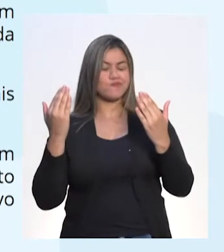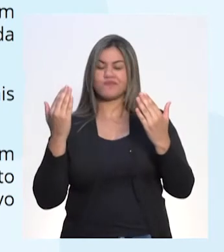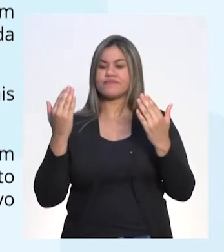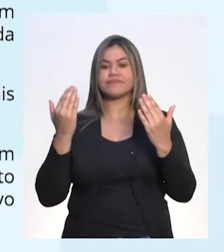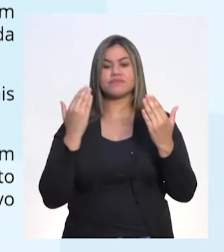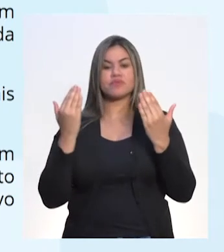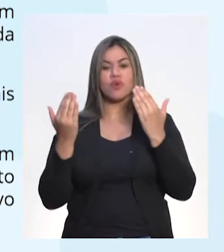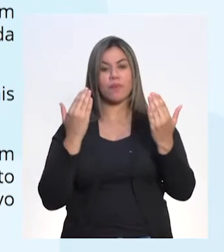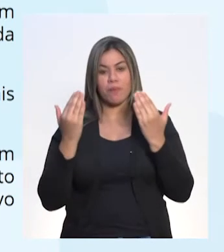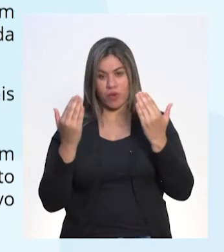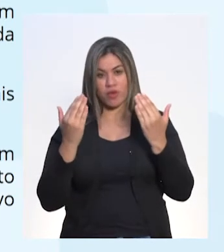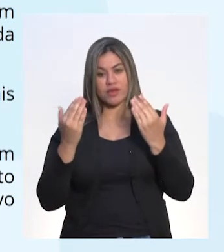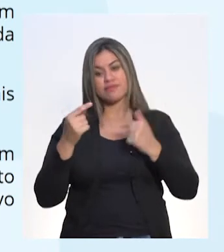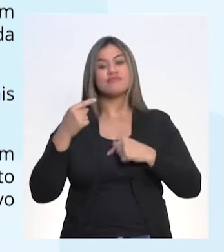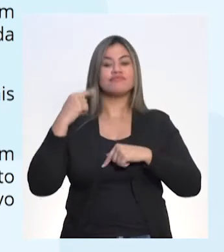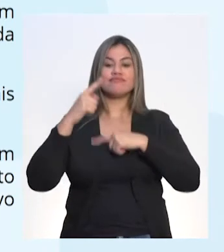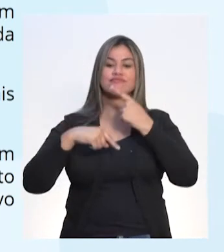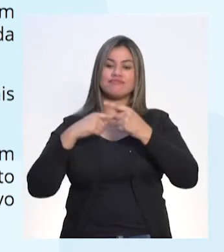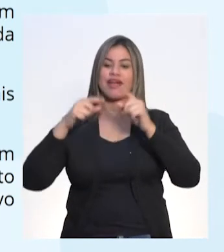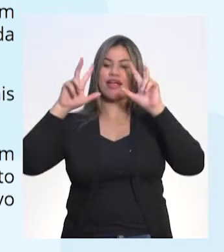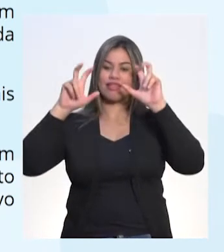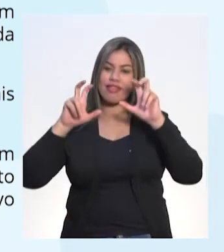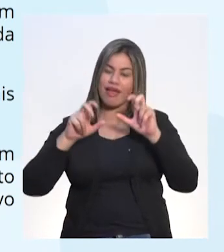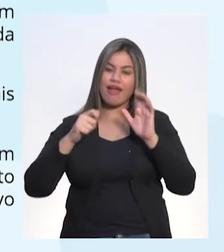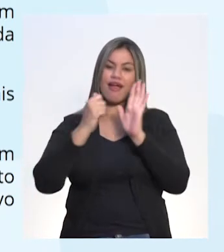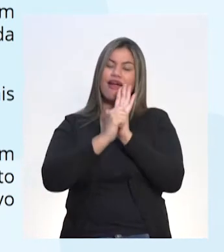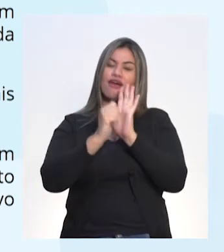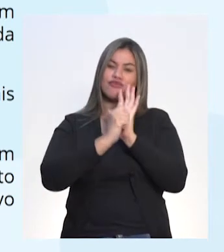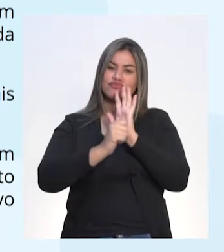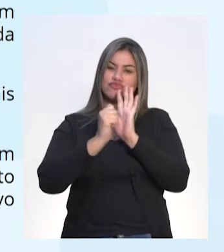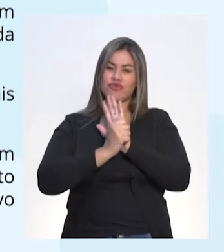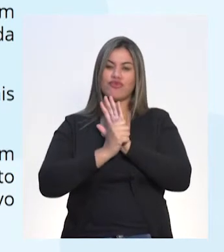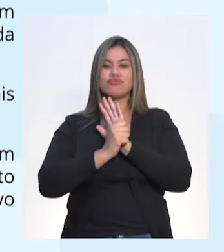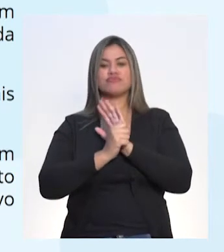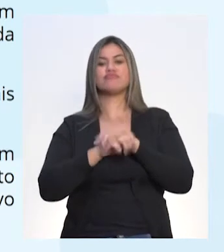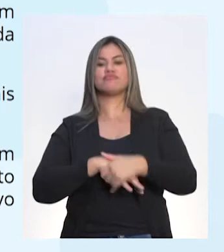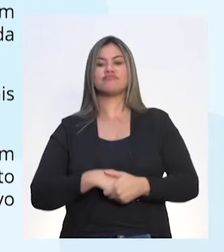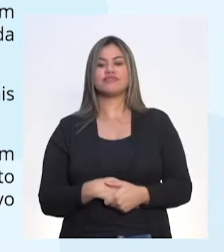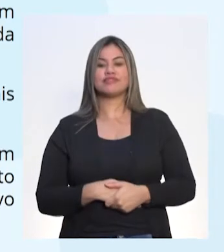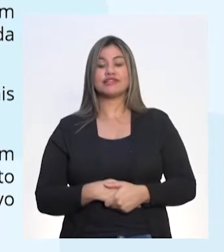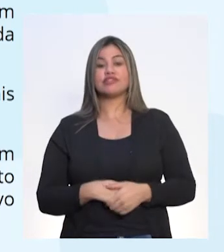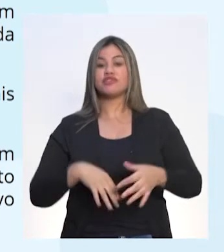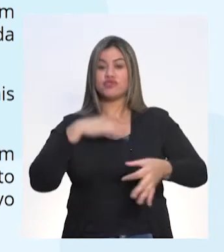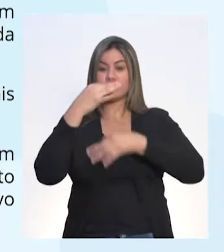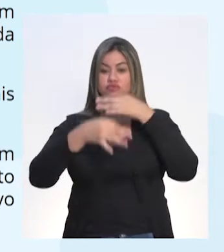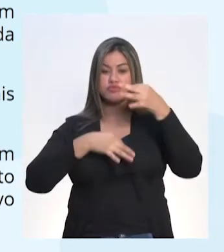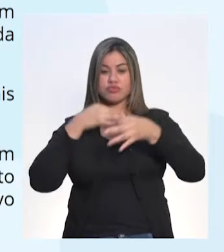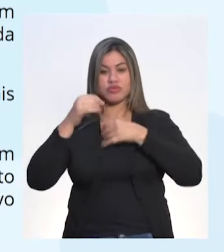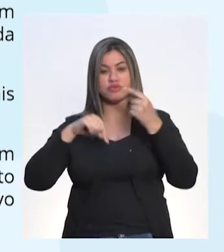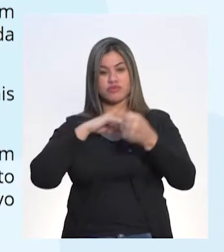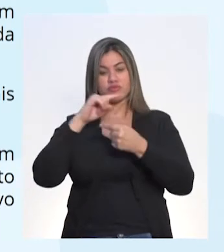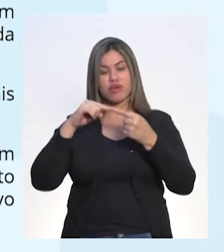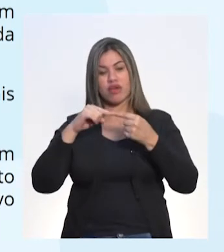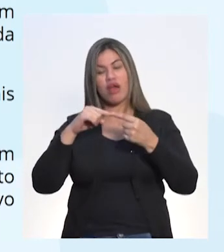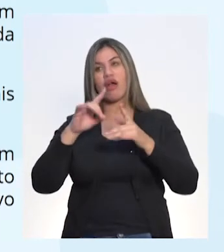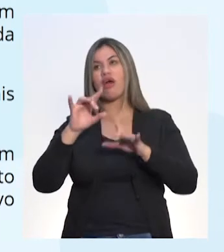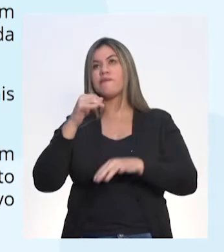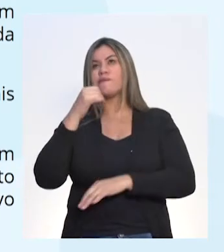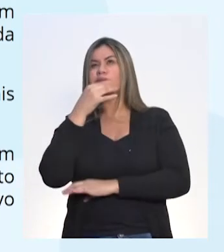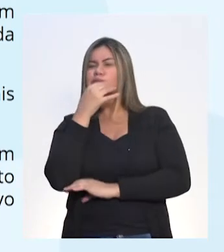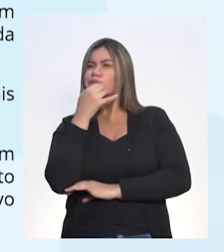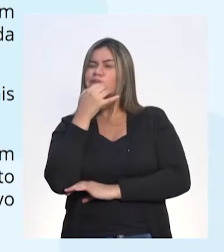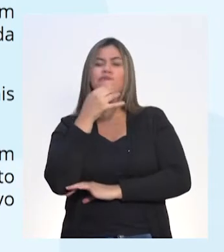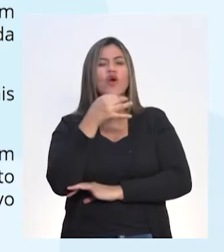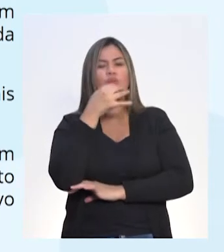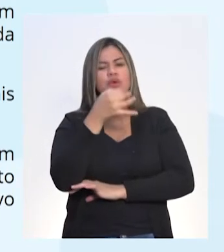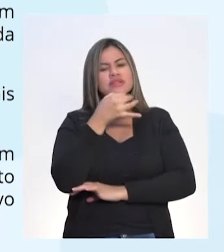você coloca título, autor, personagem, tema, contexto histórico e, finalmente, as suas opiniões subjetivas, ou seja, o que você achou, você gostou,